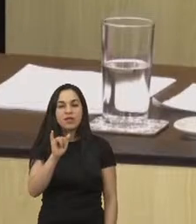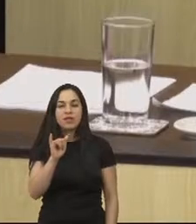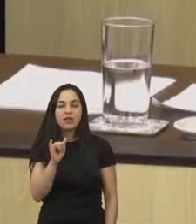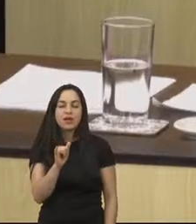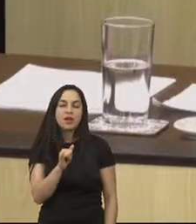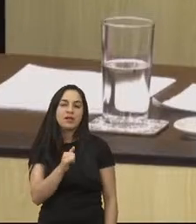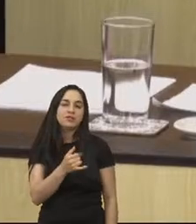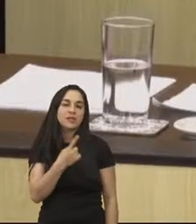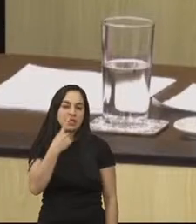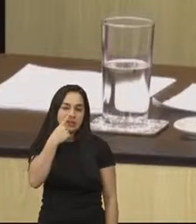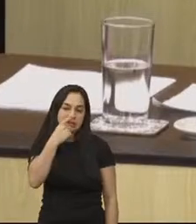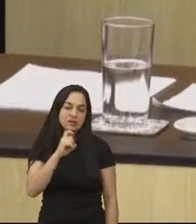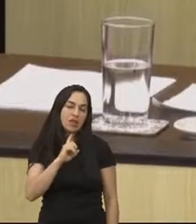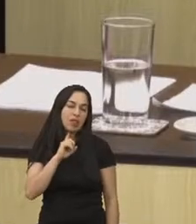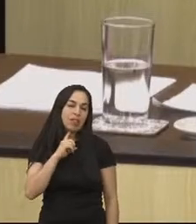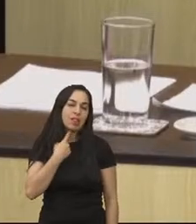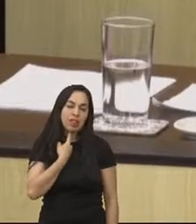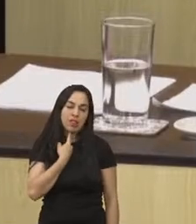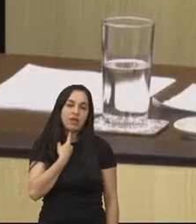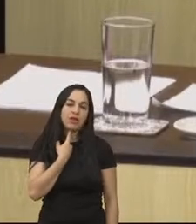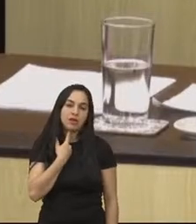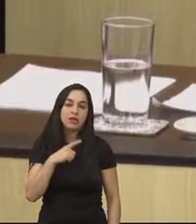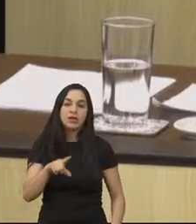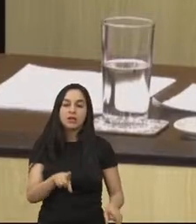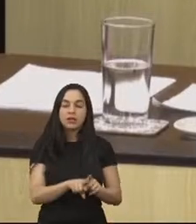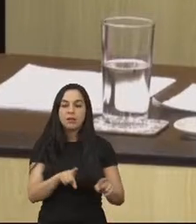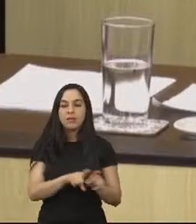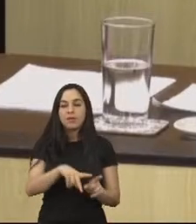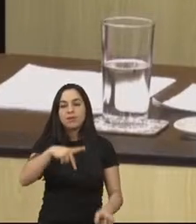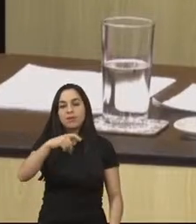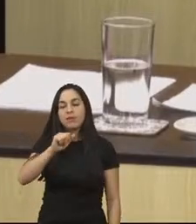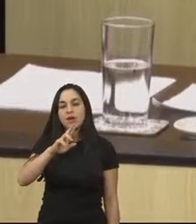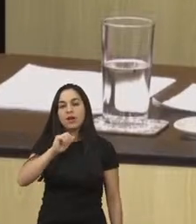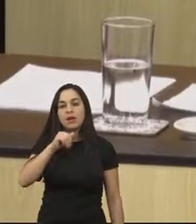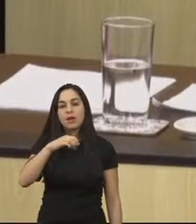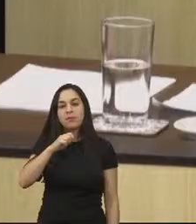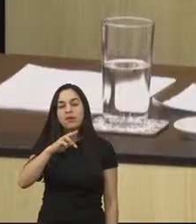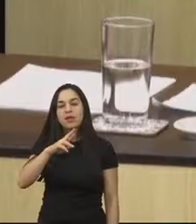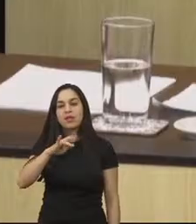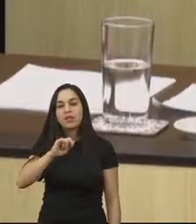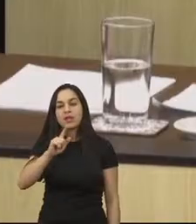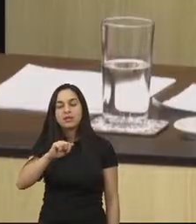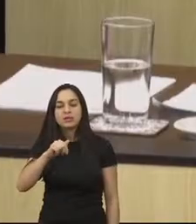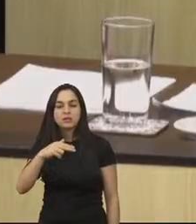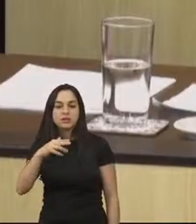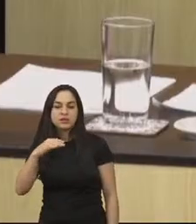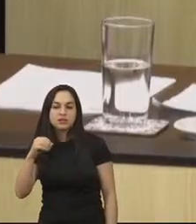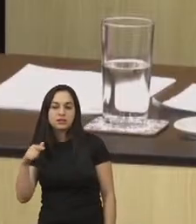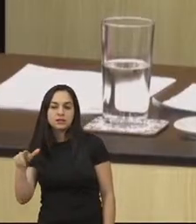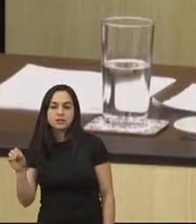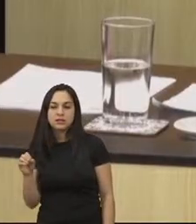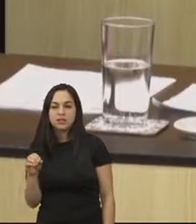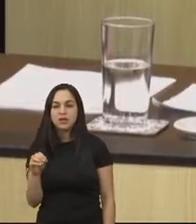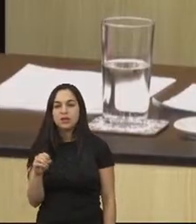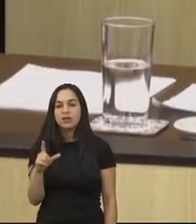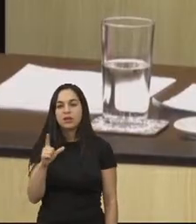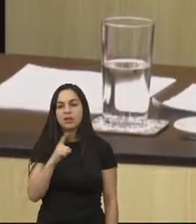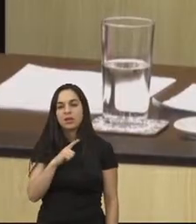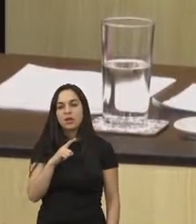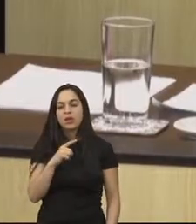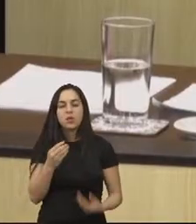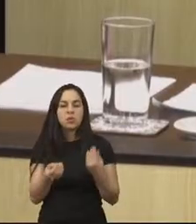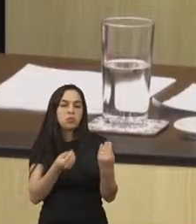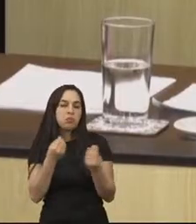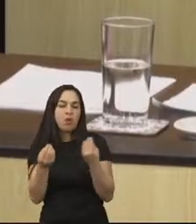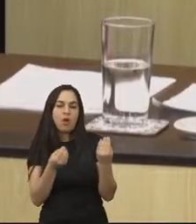inadequado, adequação de melhorias na parametrização das proteções com vistoria constante para verificar o estado das